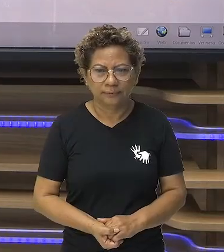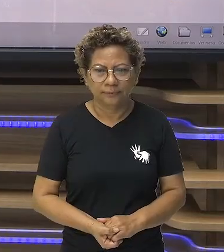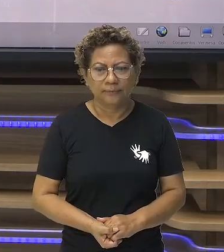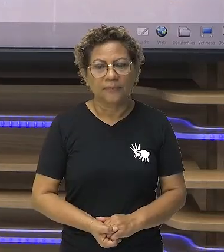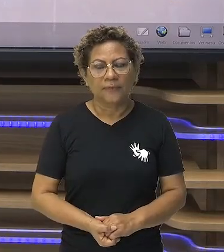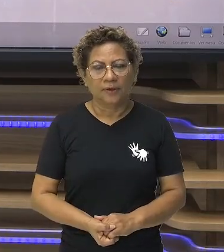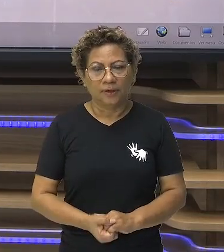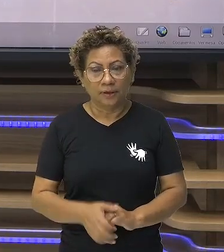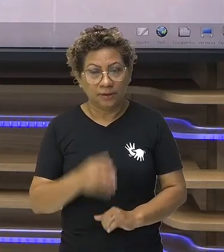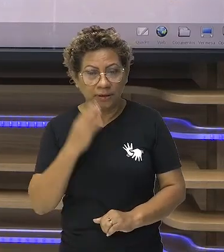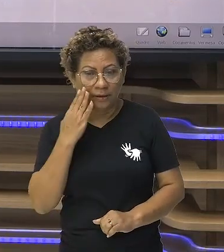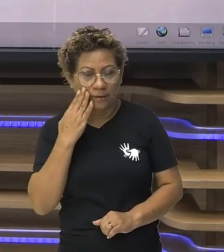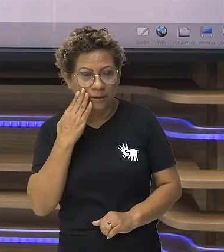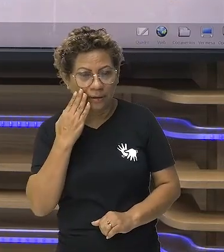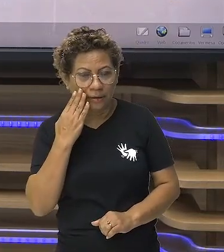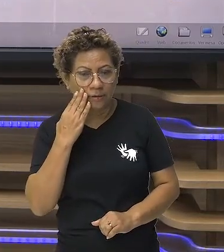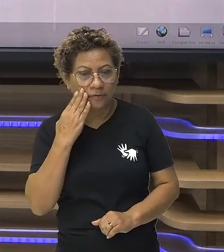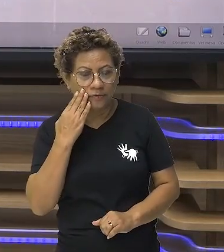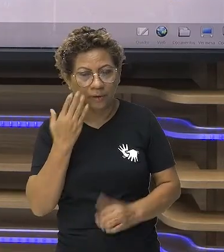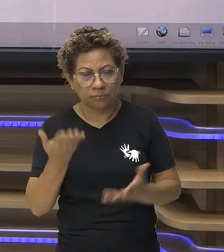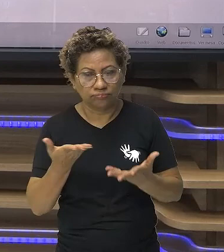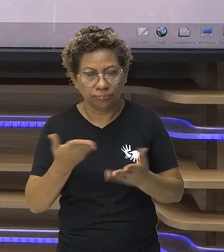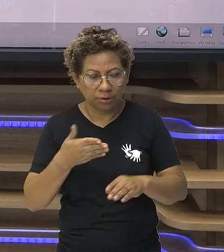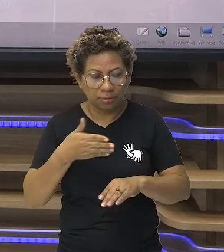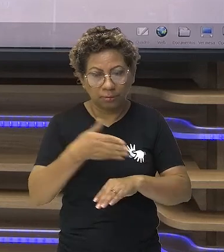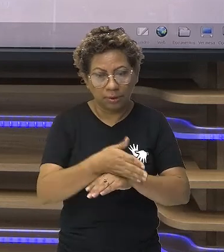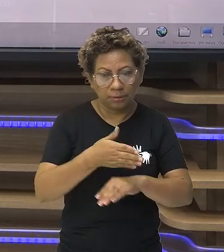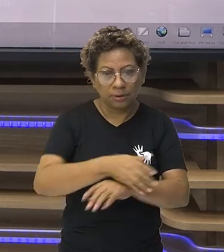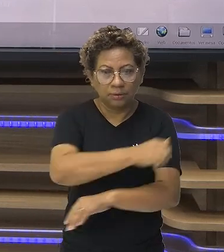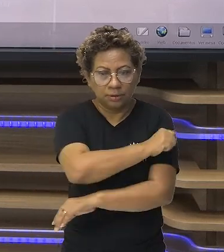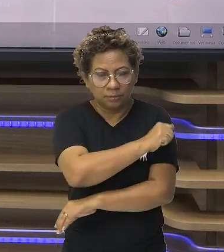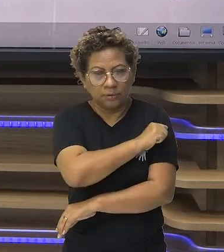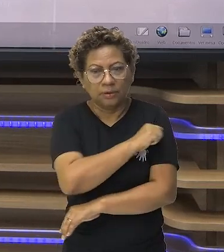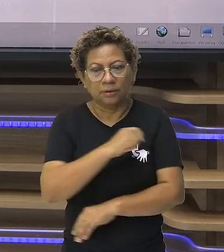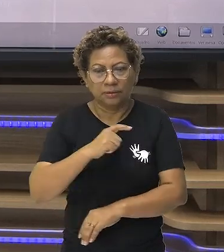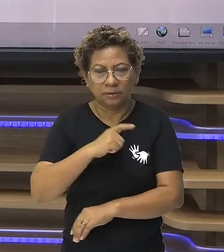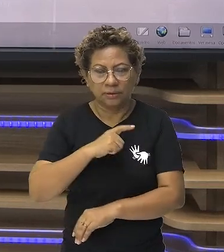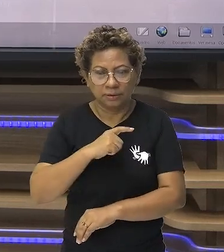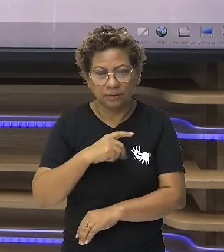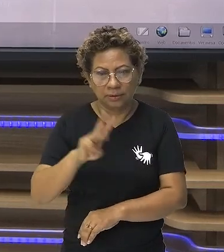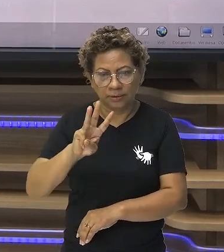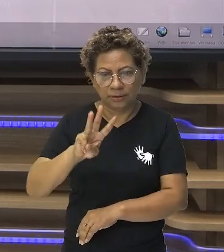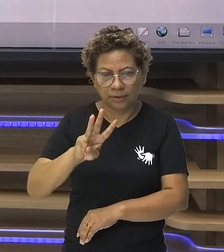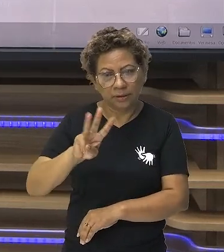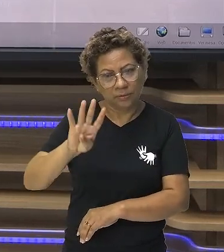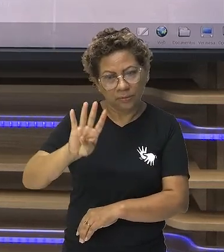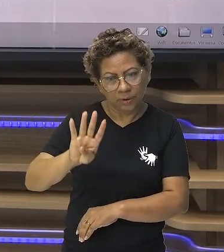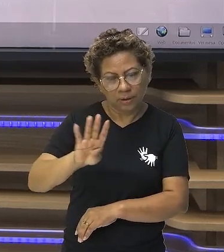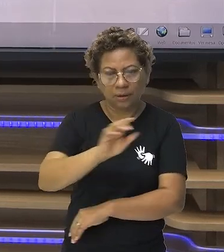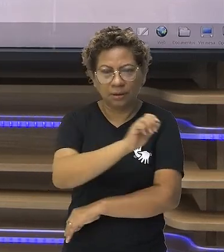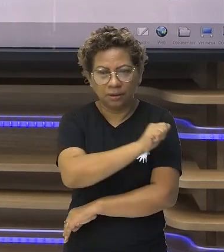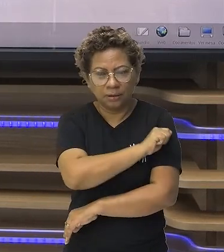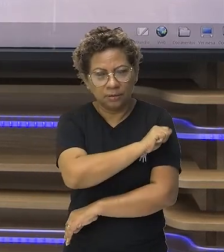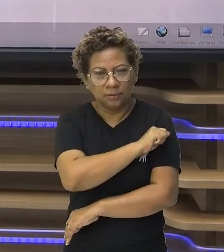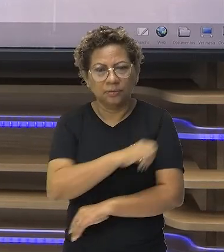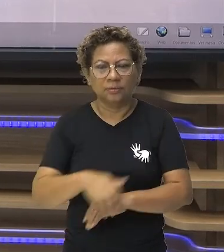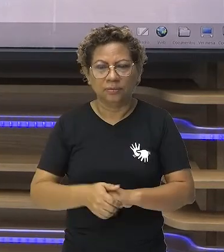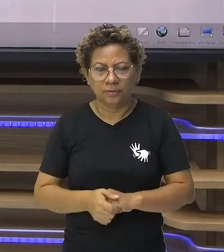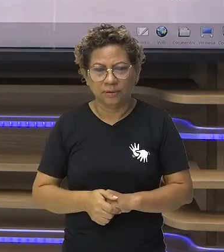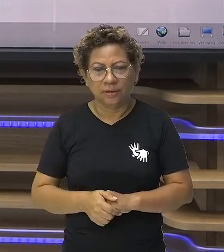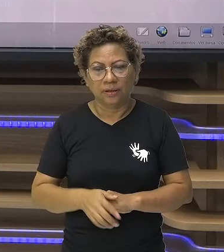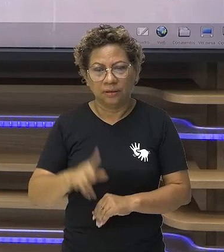Muito bem, pessoal. Vamos então às nossas participações. Tivemos aqui 3 participações. 4, né? A Geisiane colocou agora. O